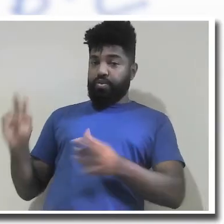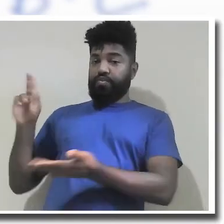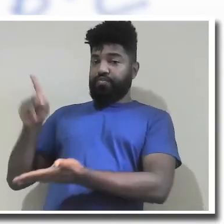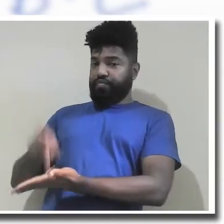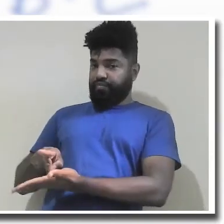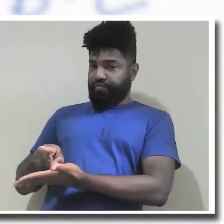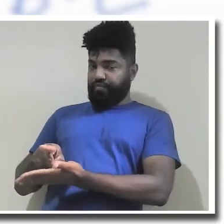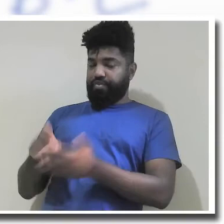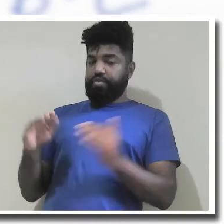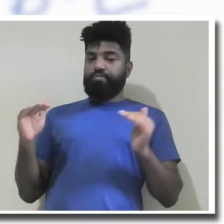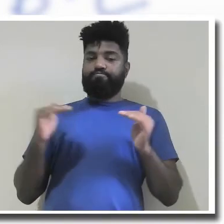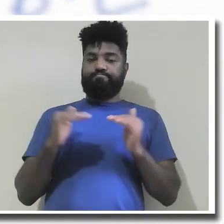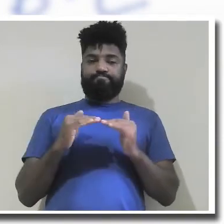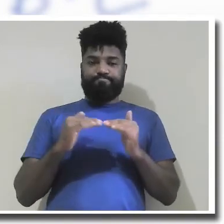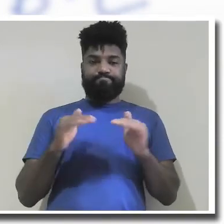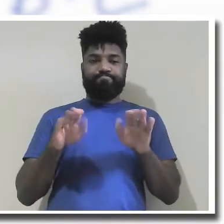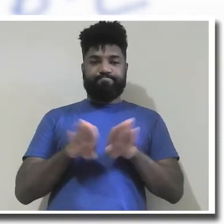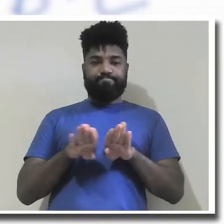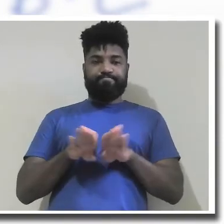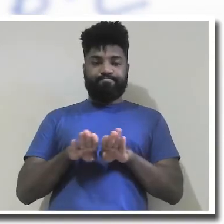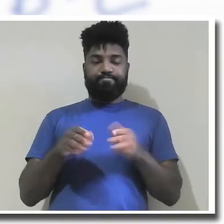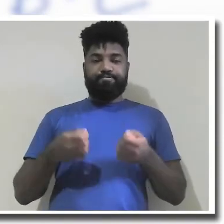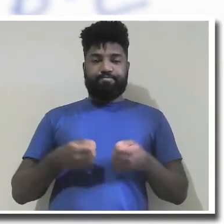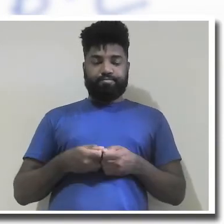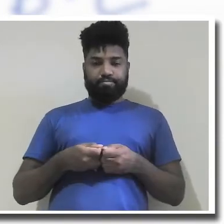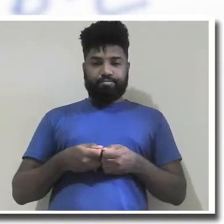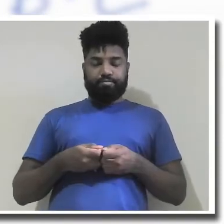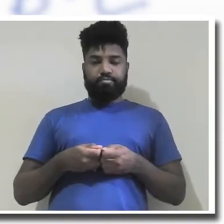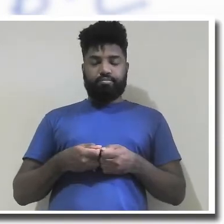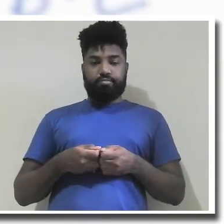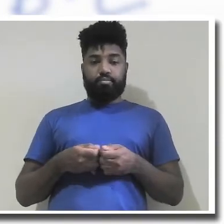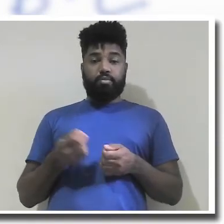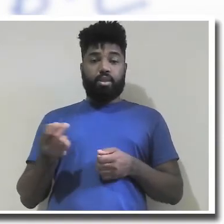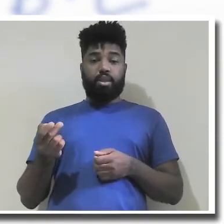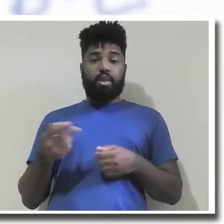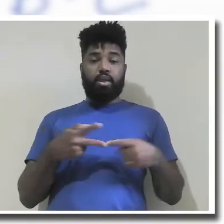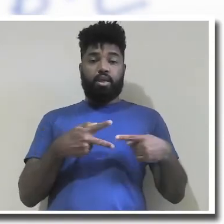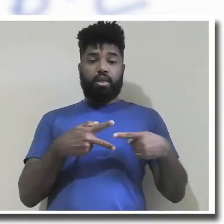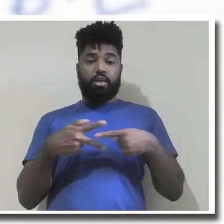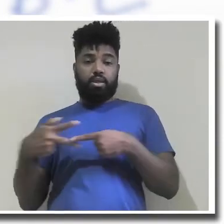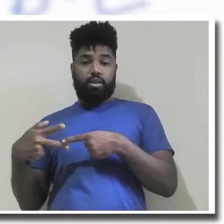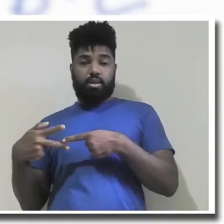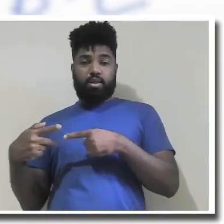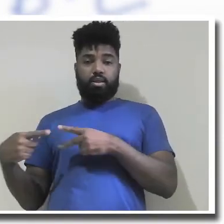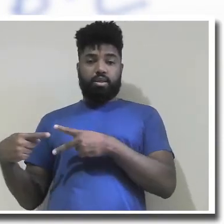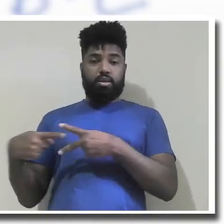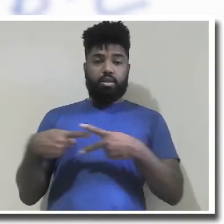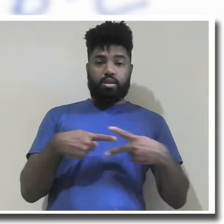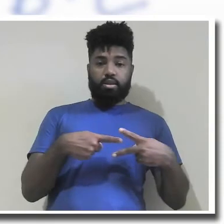verdadeira. Associando essas duas setas, temos o símbolo